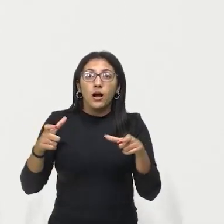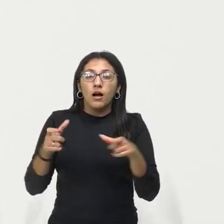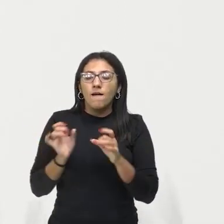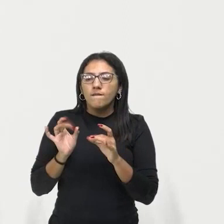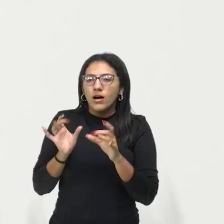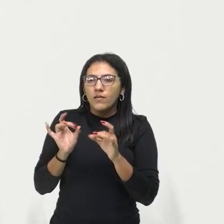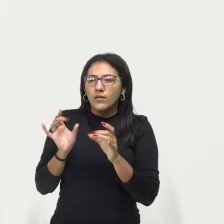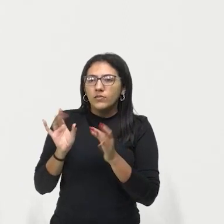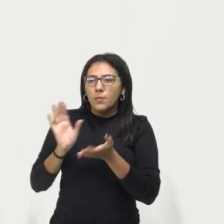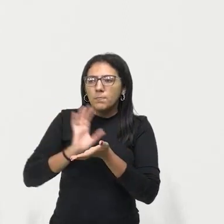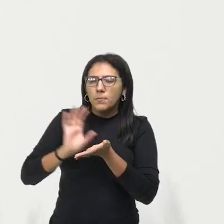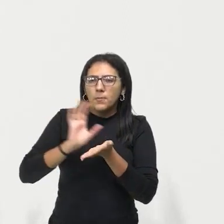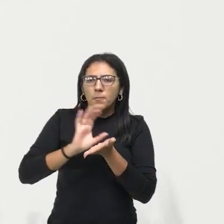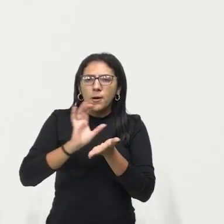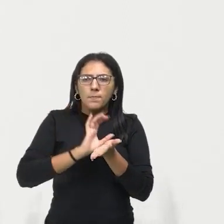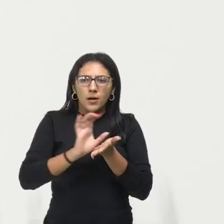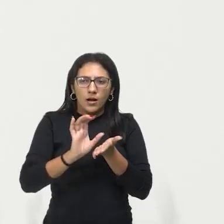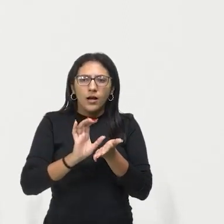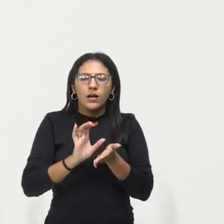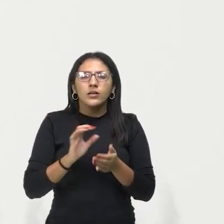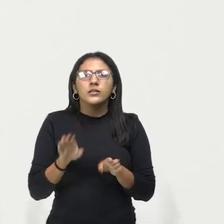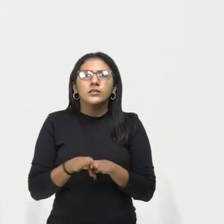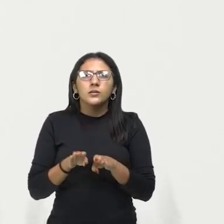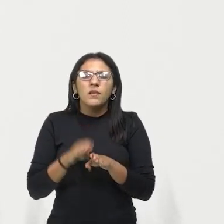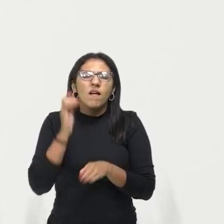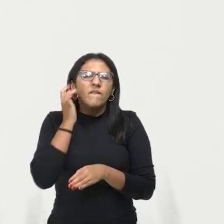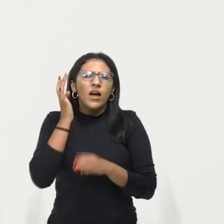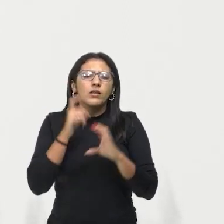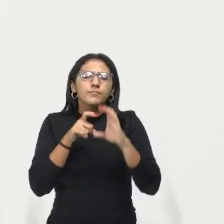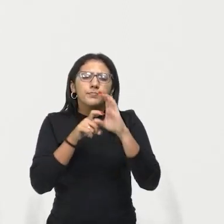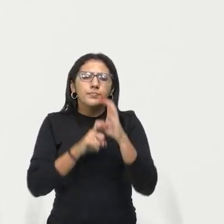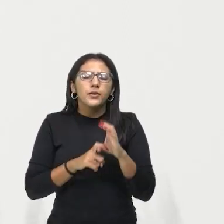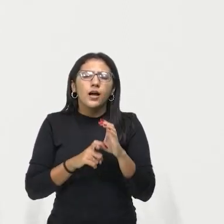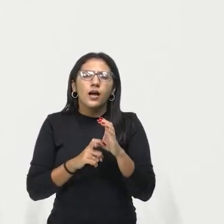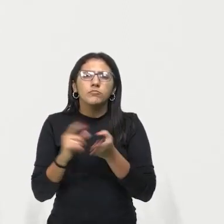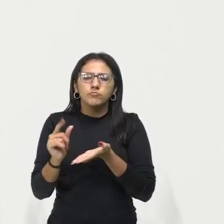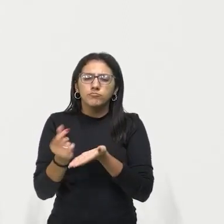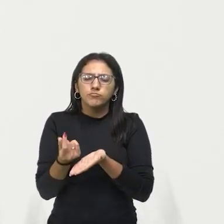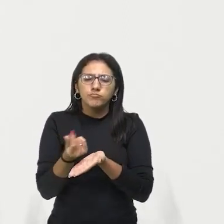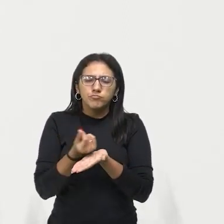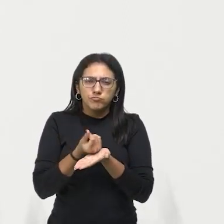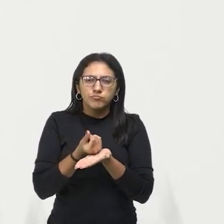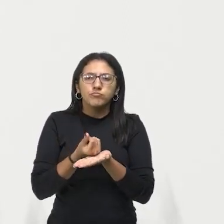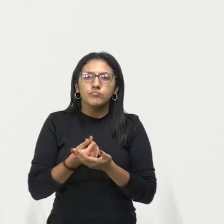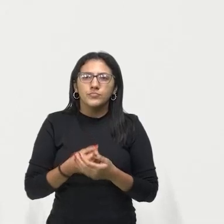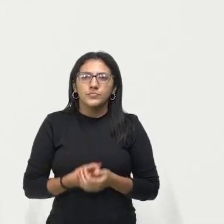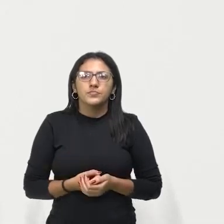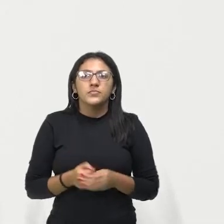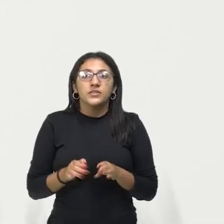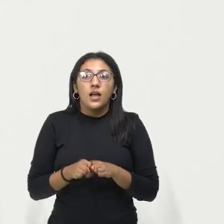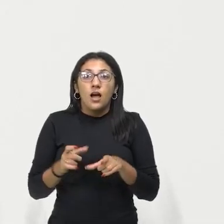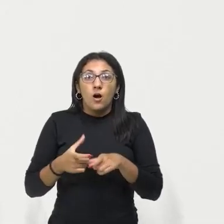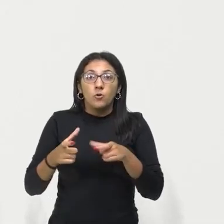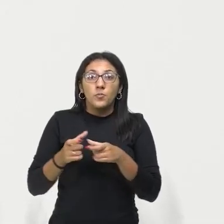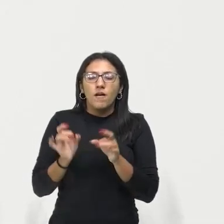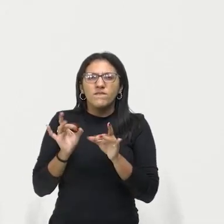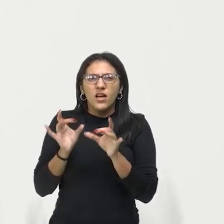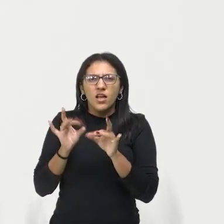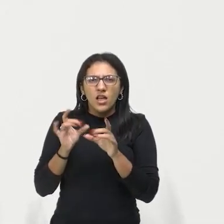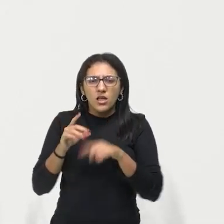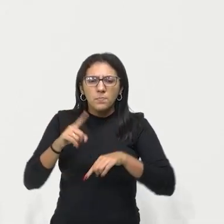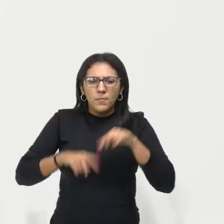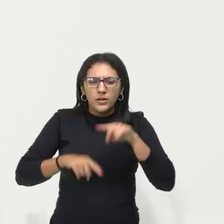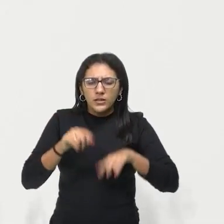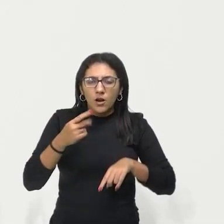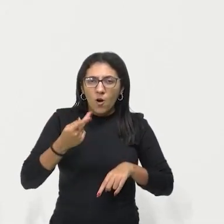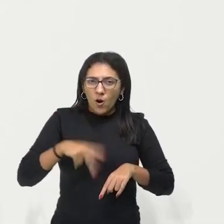voltado para facilidades no crédito. O aumento das exportações e dos produtos industrializados